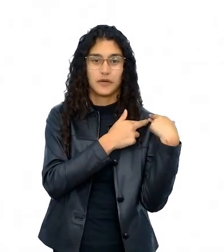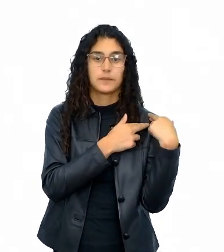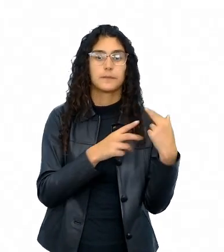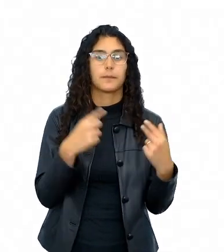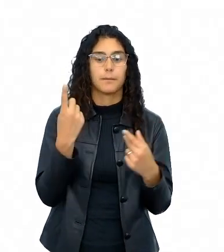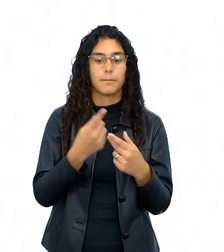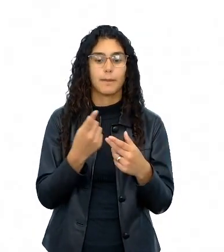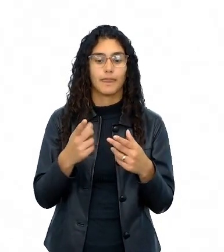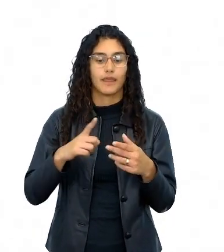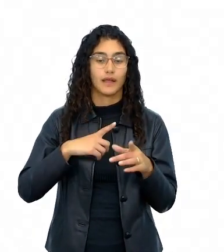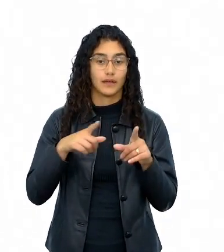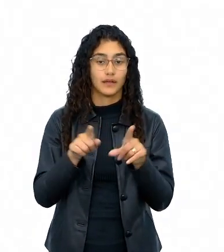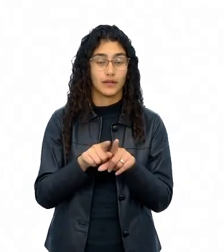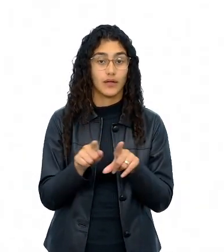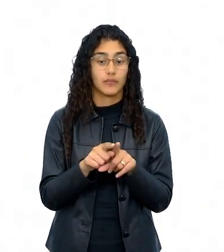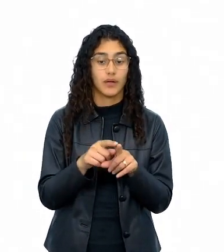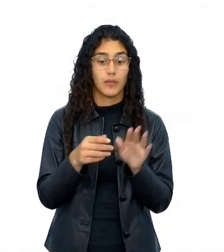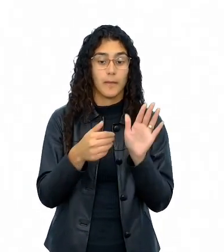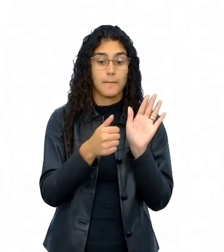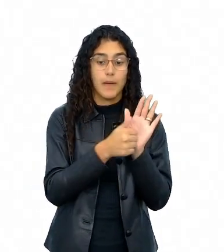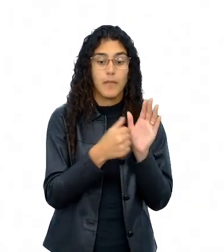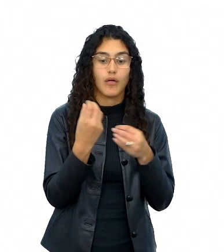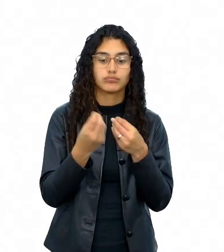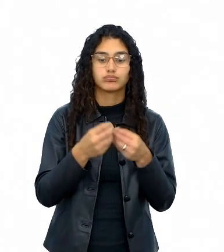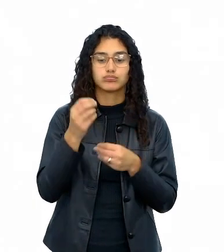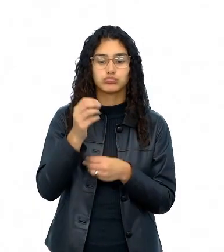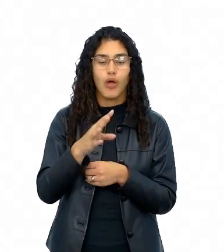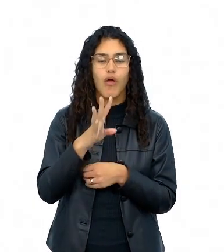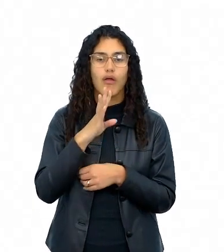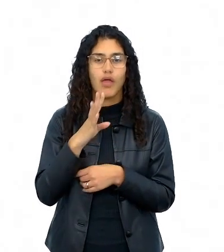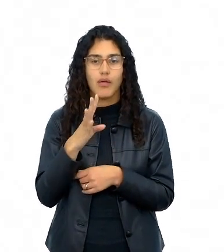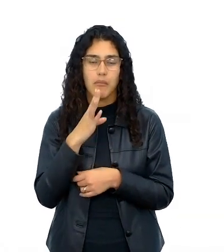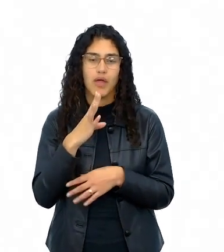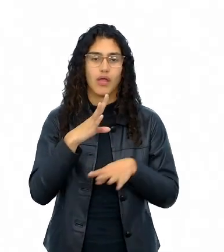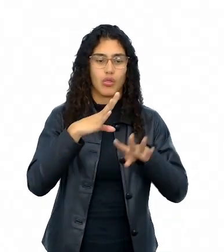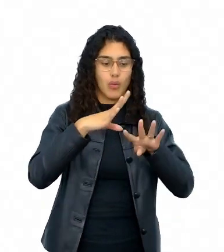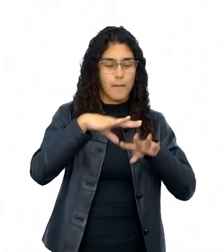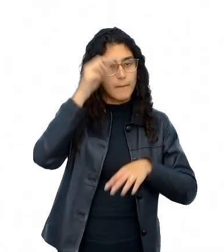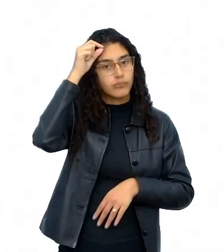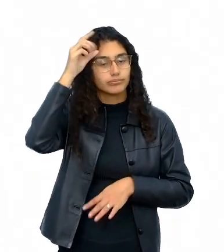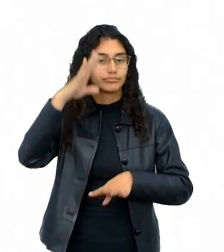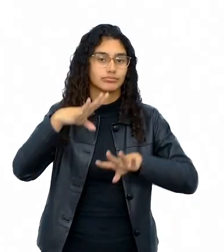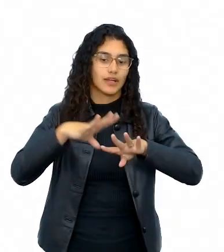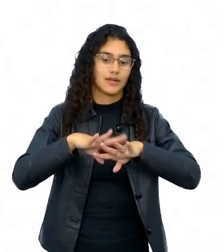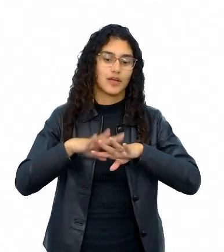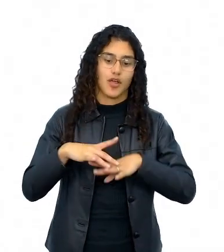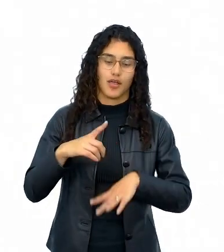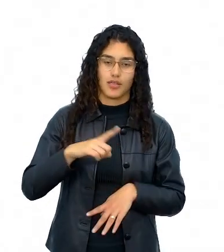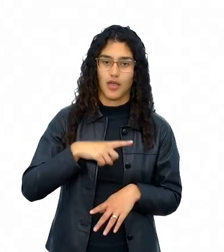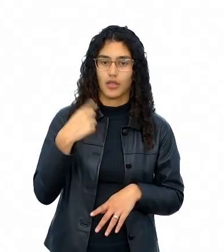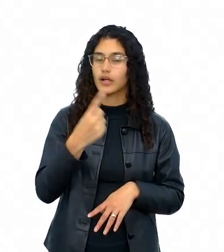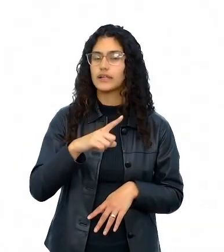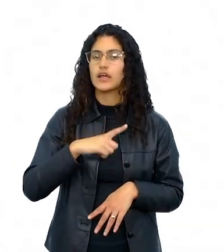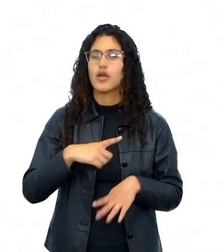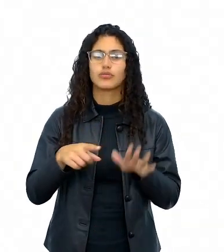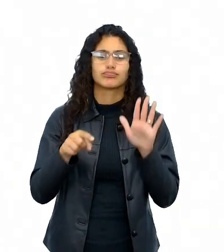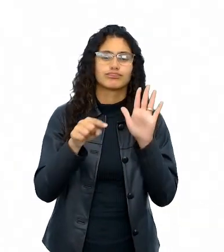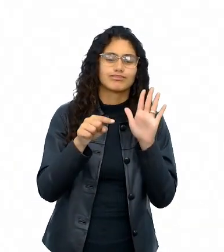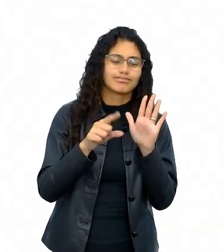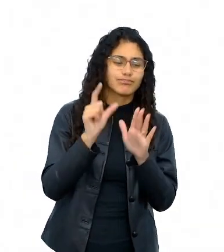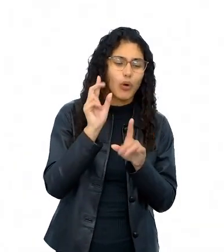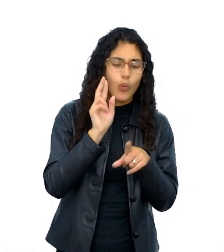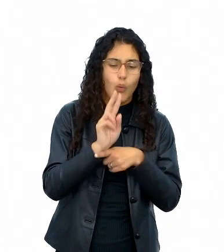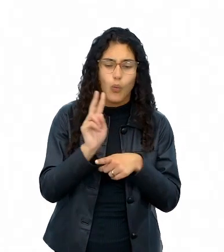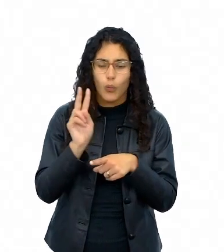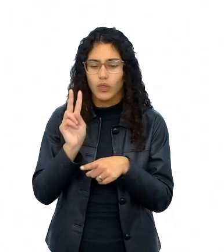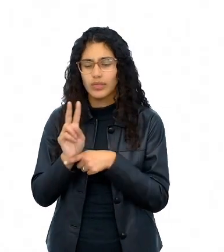está propondo uma atividade, do quanto conhecimento matemático que tem ali, da gente tendo o mínimo cuidado quando